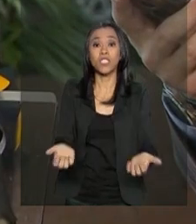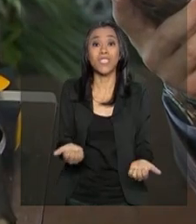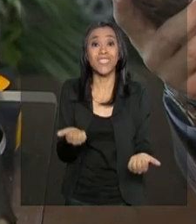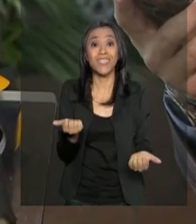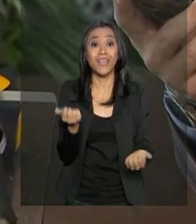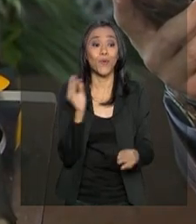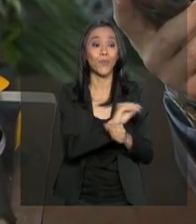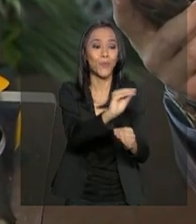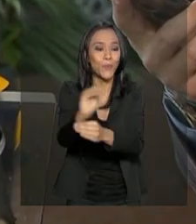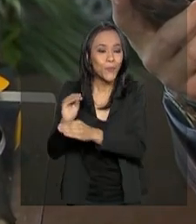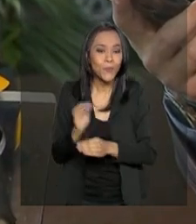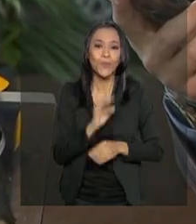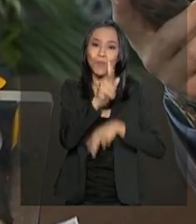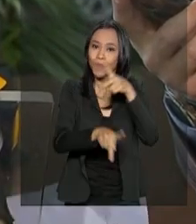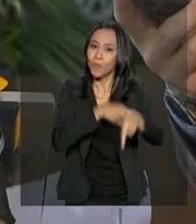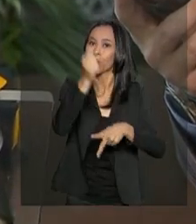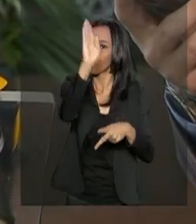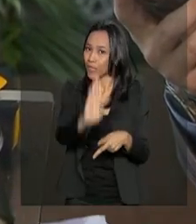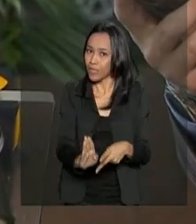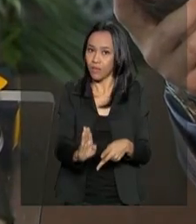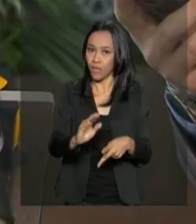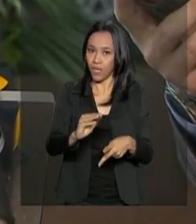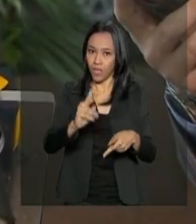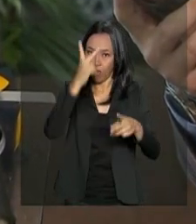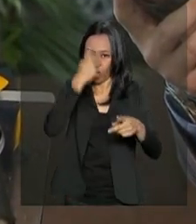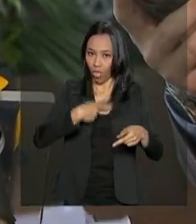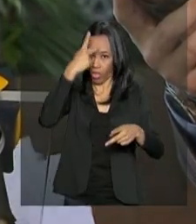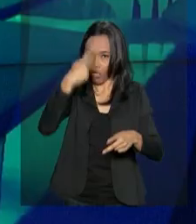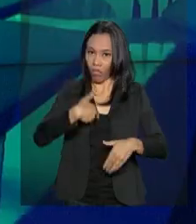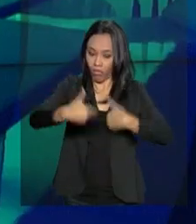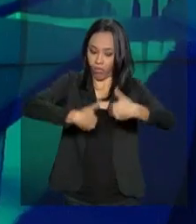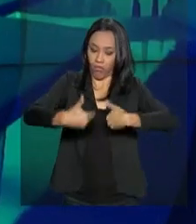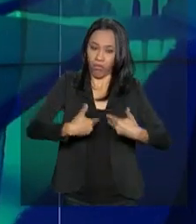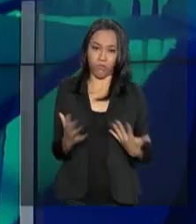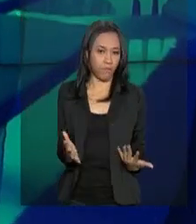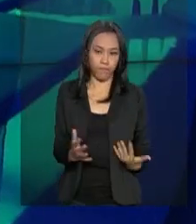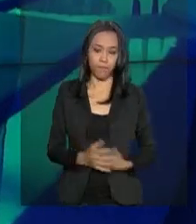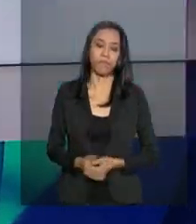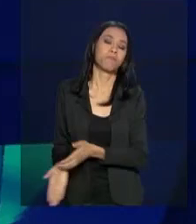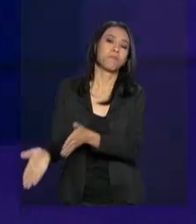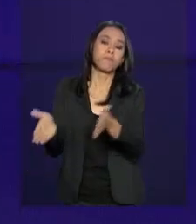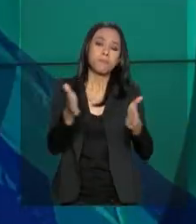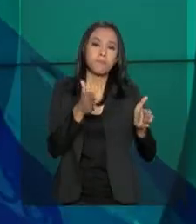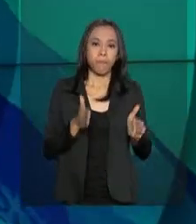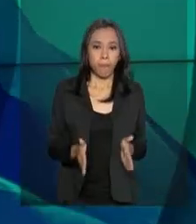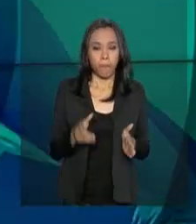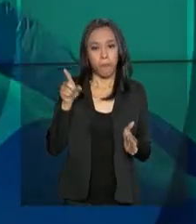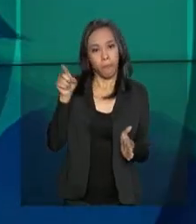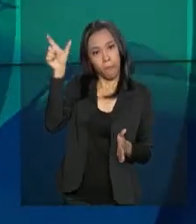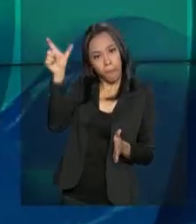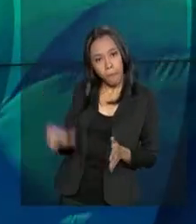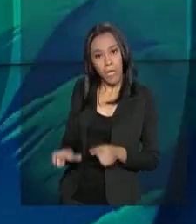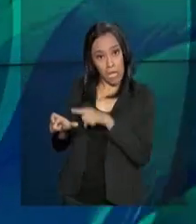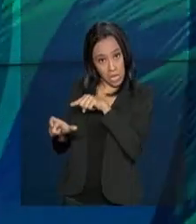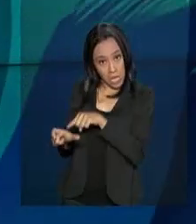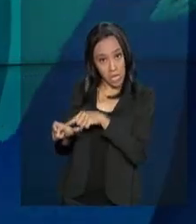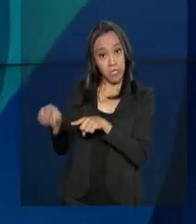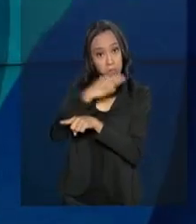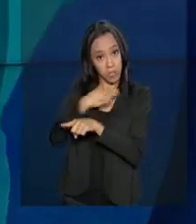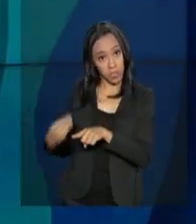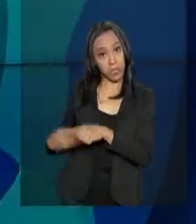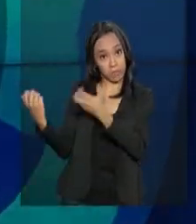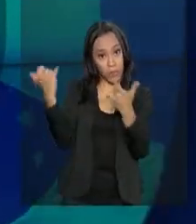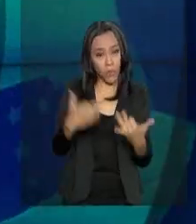brasileiros e às brasileiras e não se sirva da nossa sociedade ainda de acordo com o futuro chefe da casa civil cada